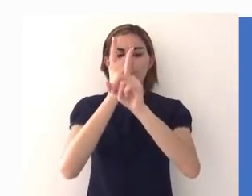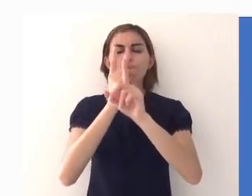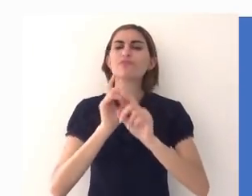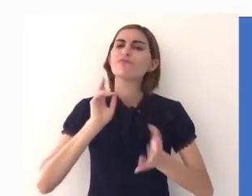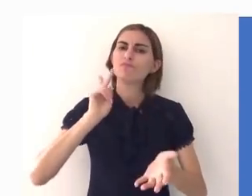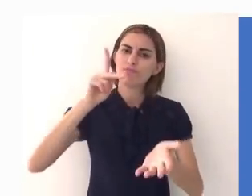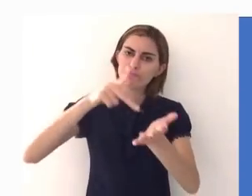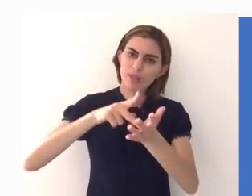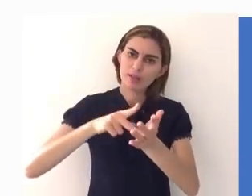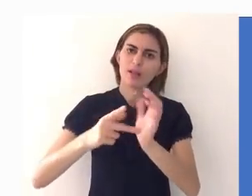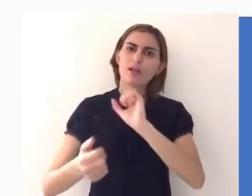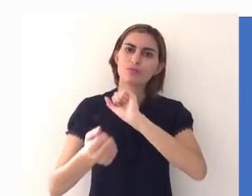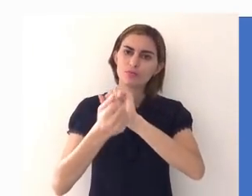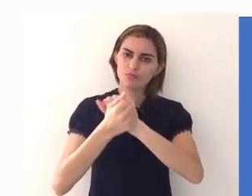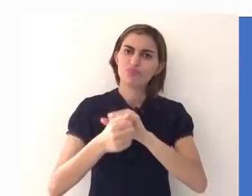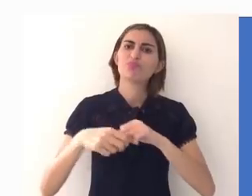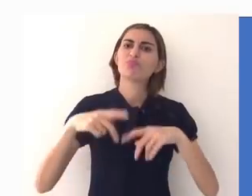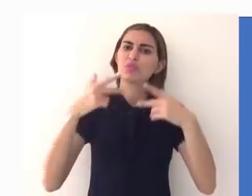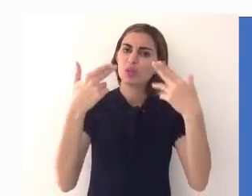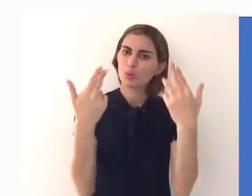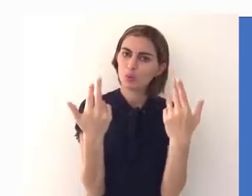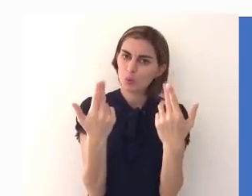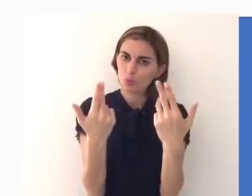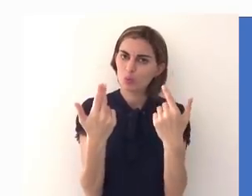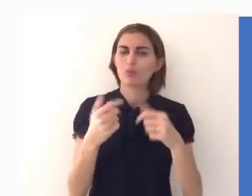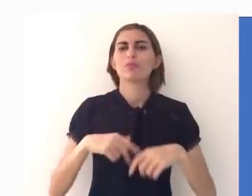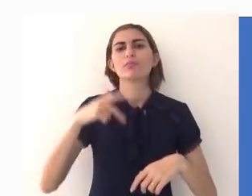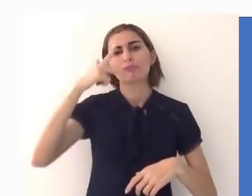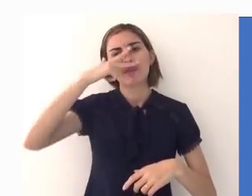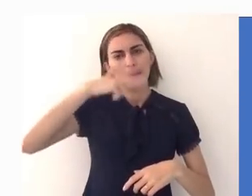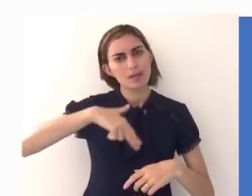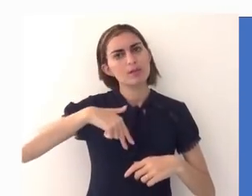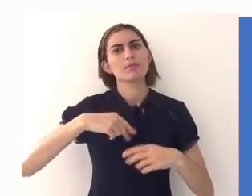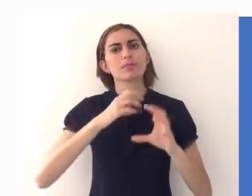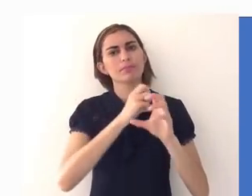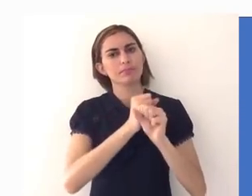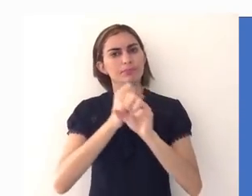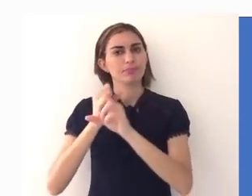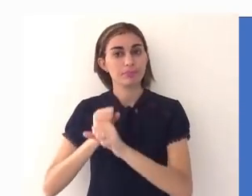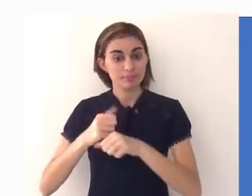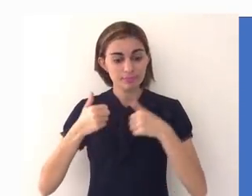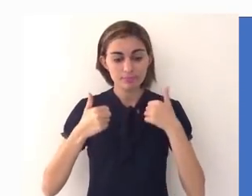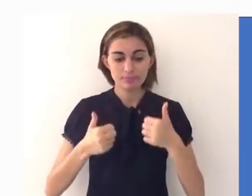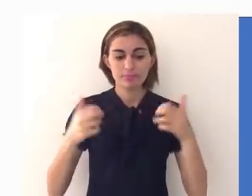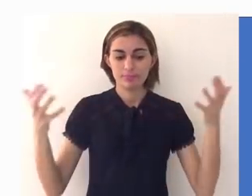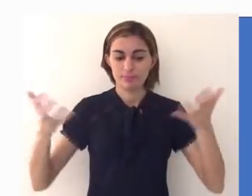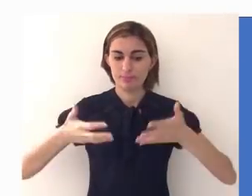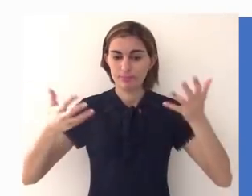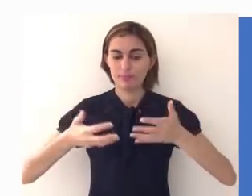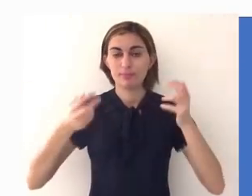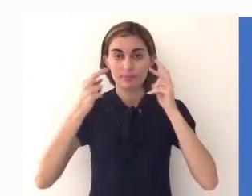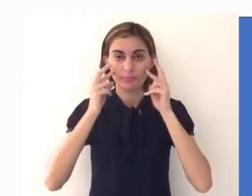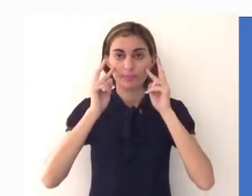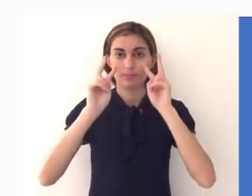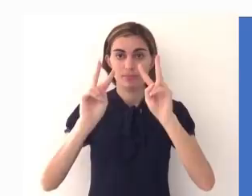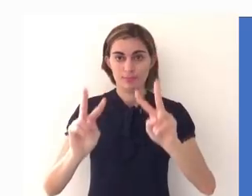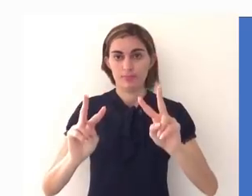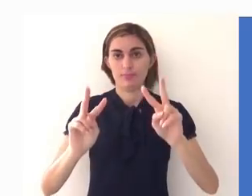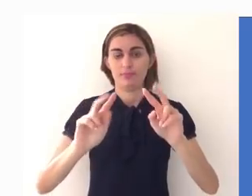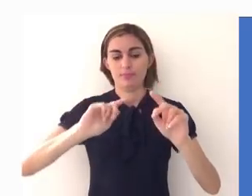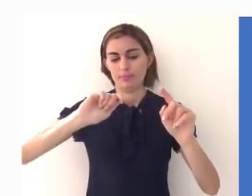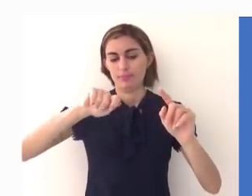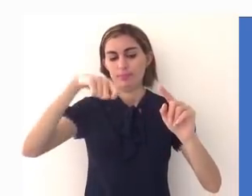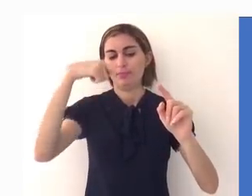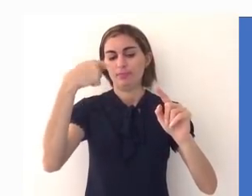que, de fato, essas medidas são as mesmas. Massa? Agora, vê